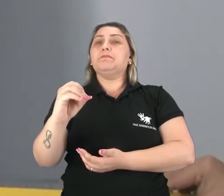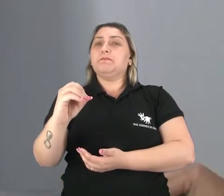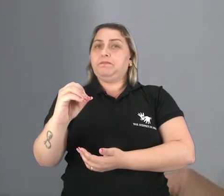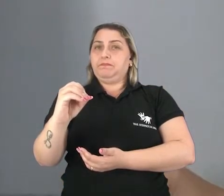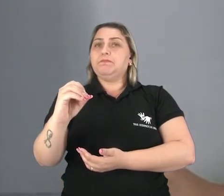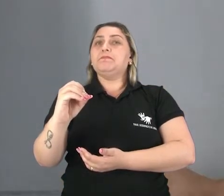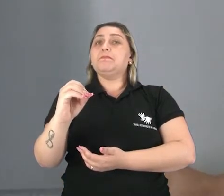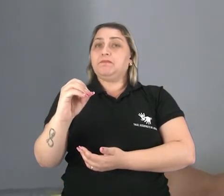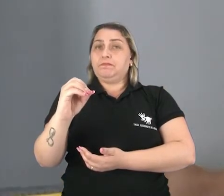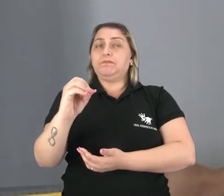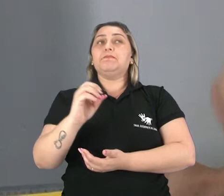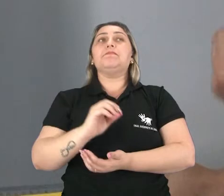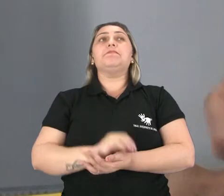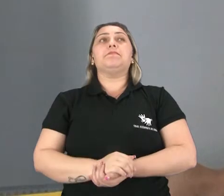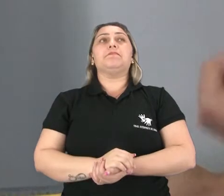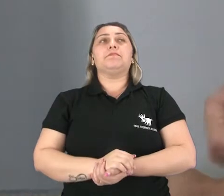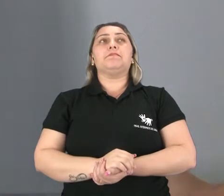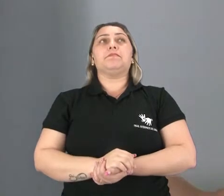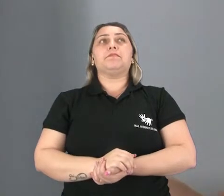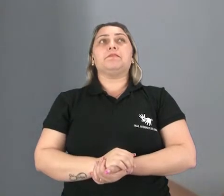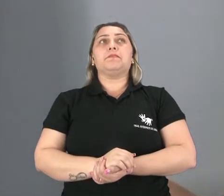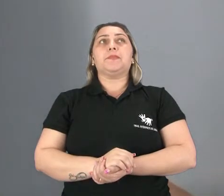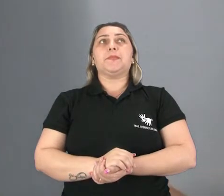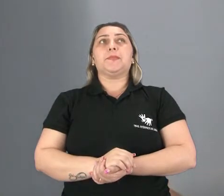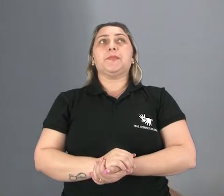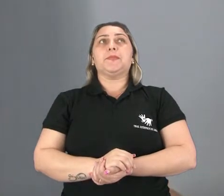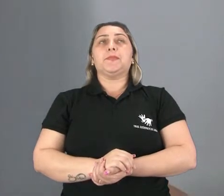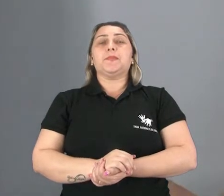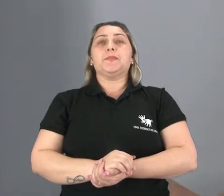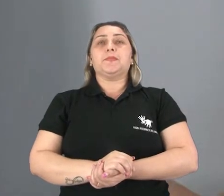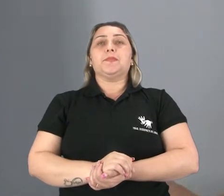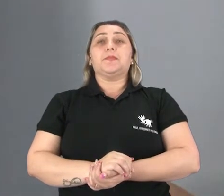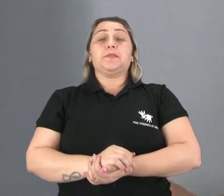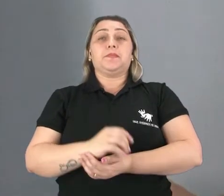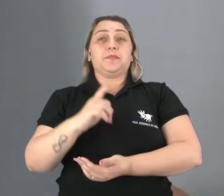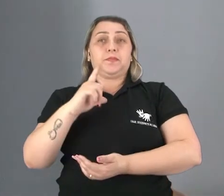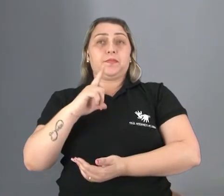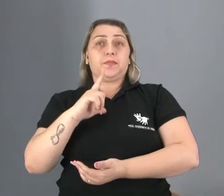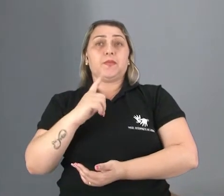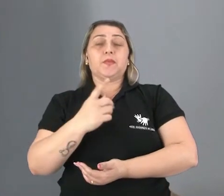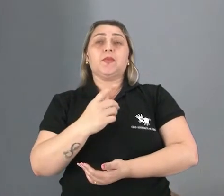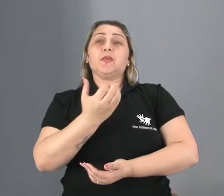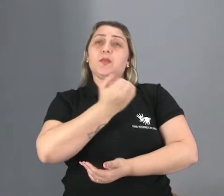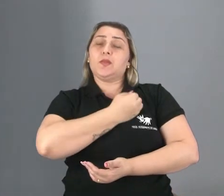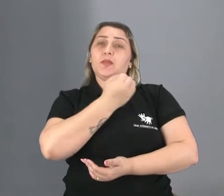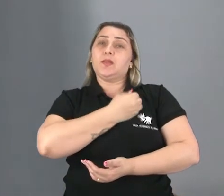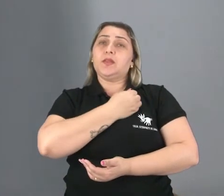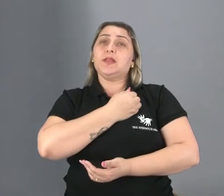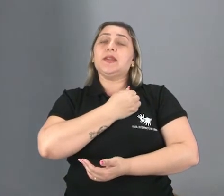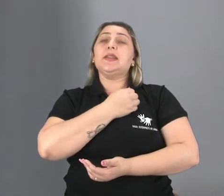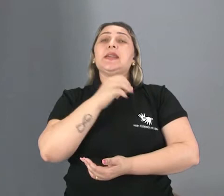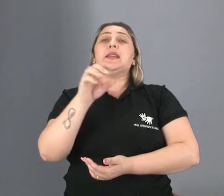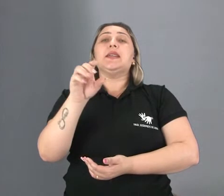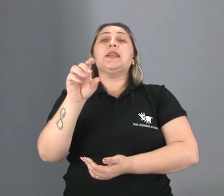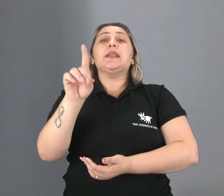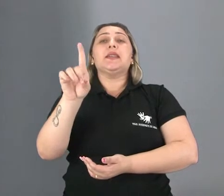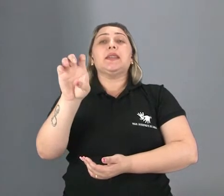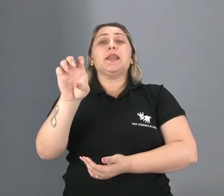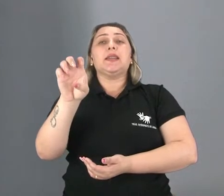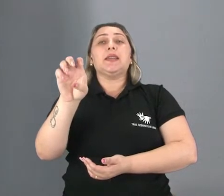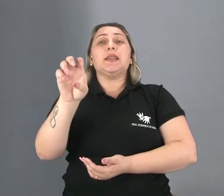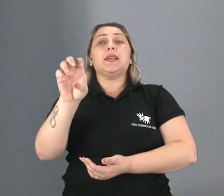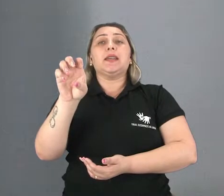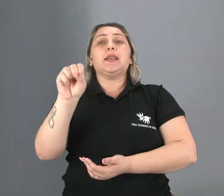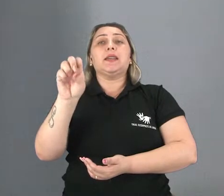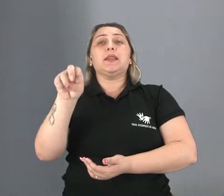90. Até aqui. Do 10 até o 90, nós chamamos esses números de dezenas